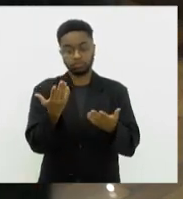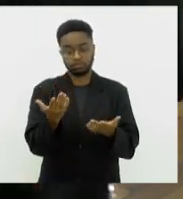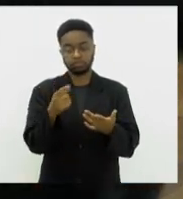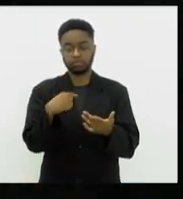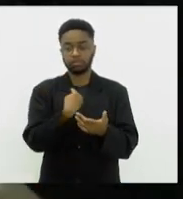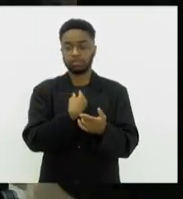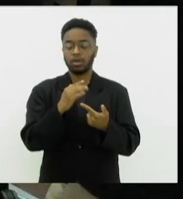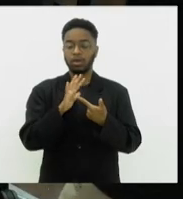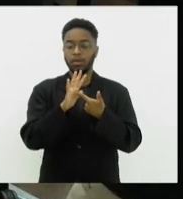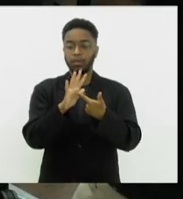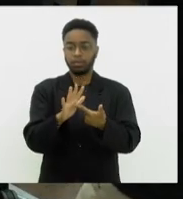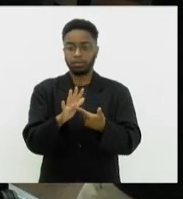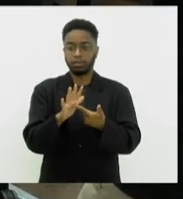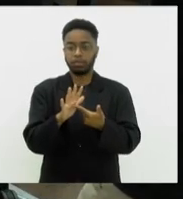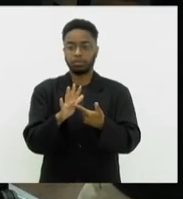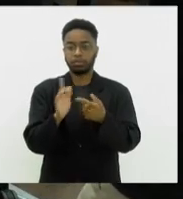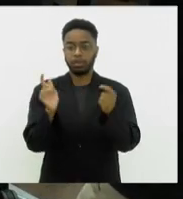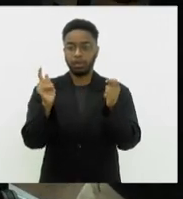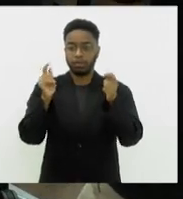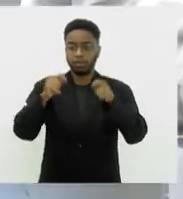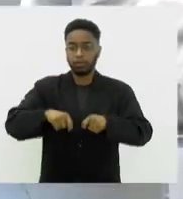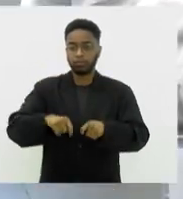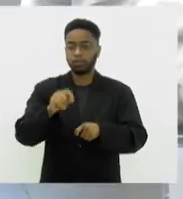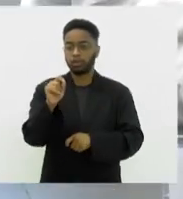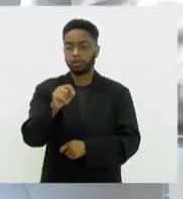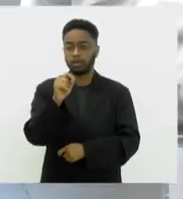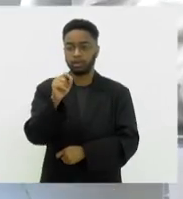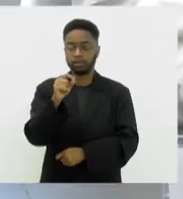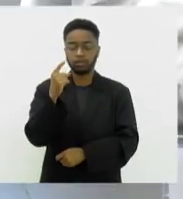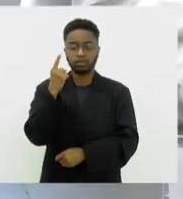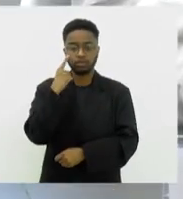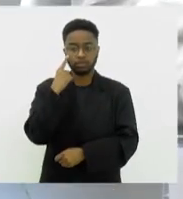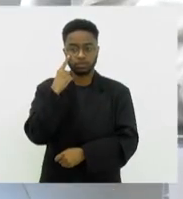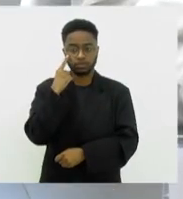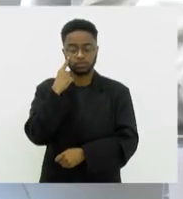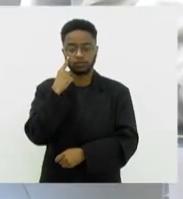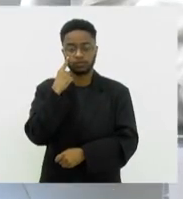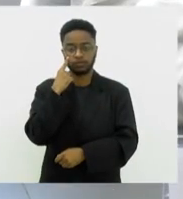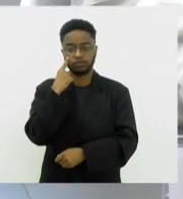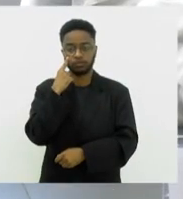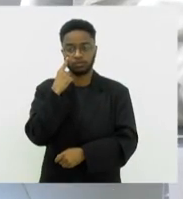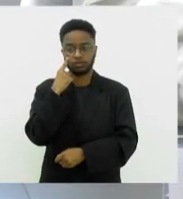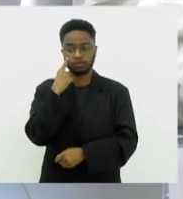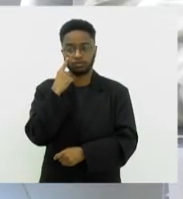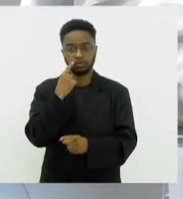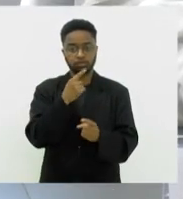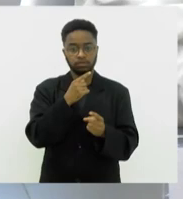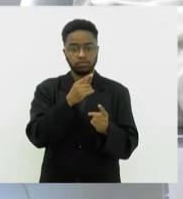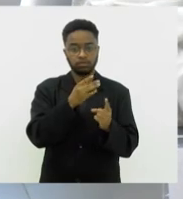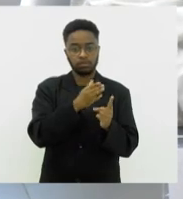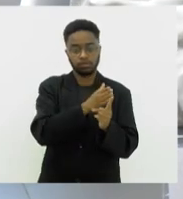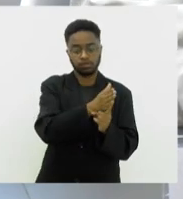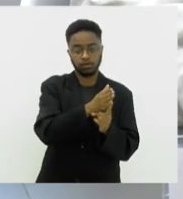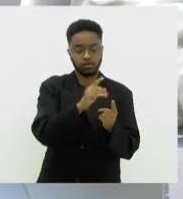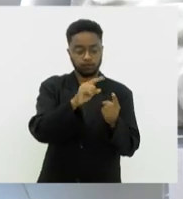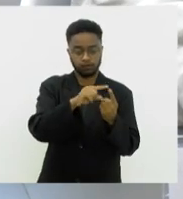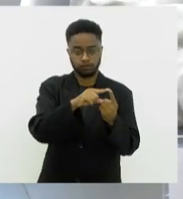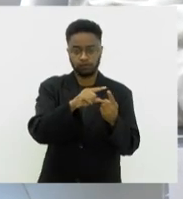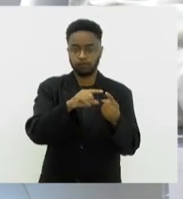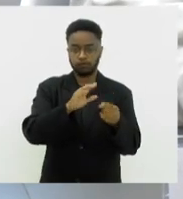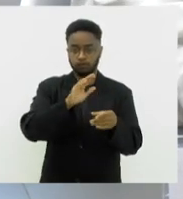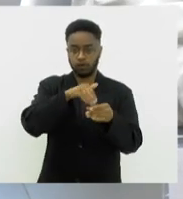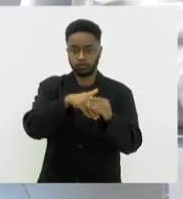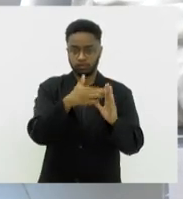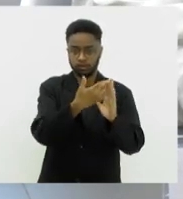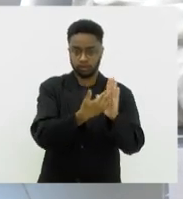a possibilidade da verificação dos dos dois do voto do relator